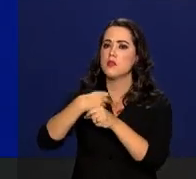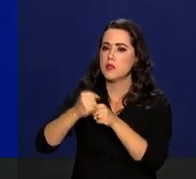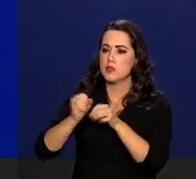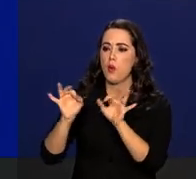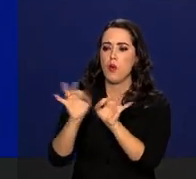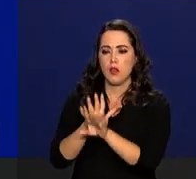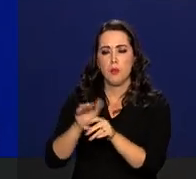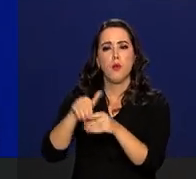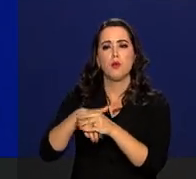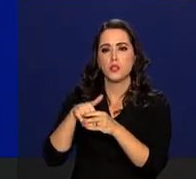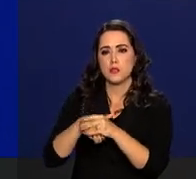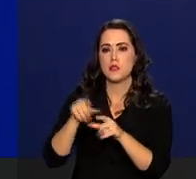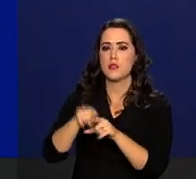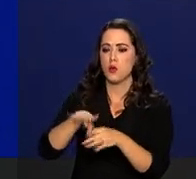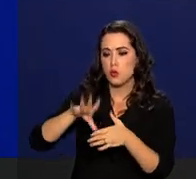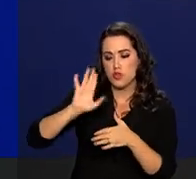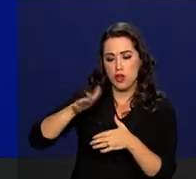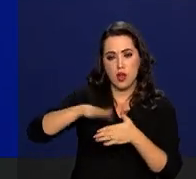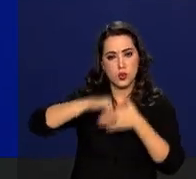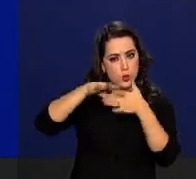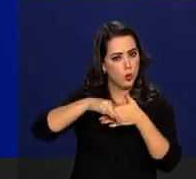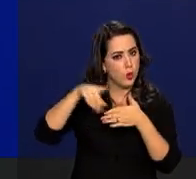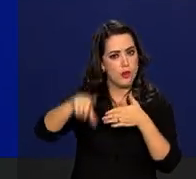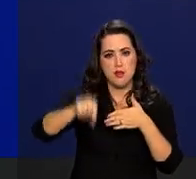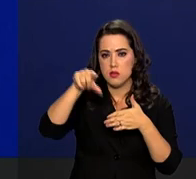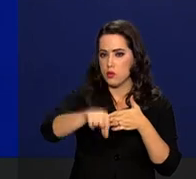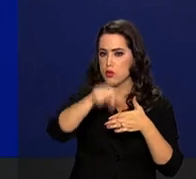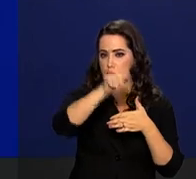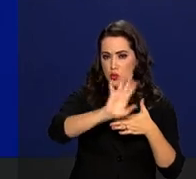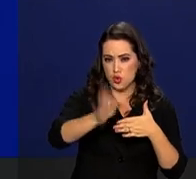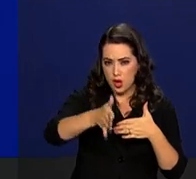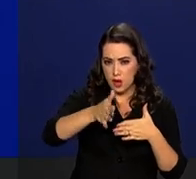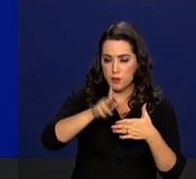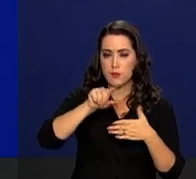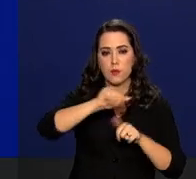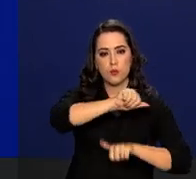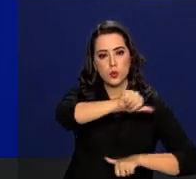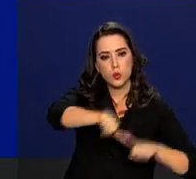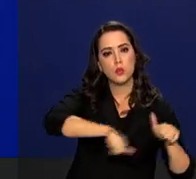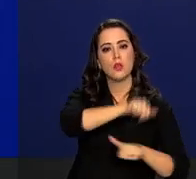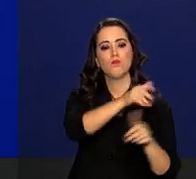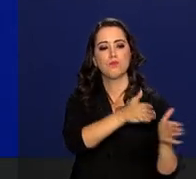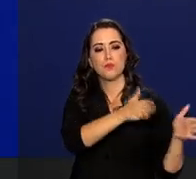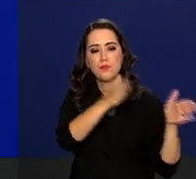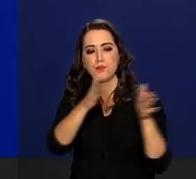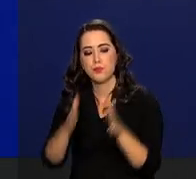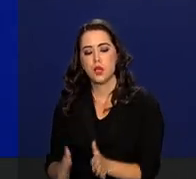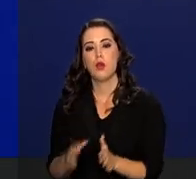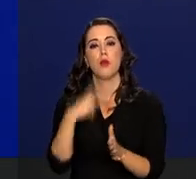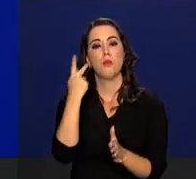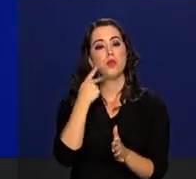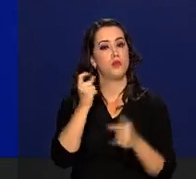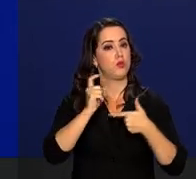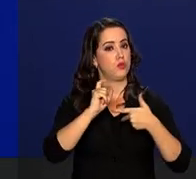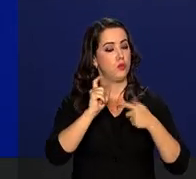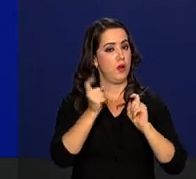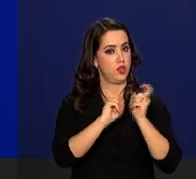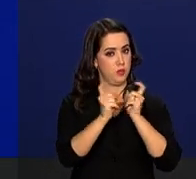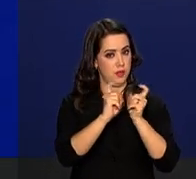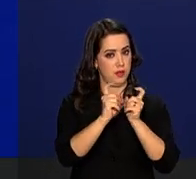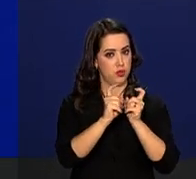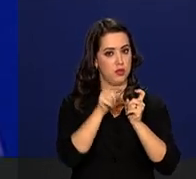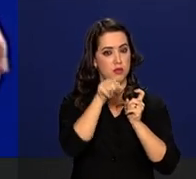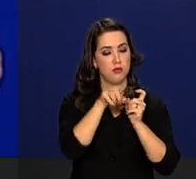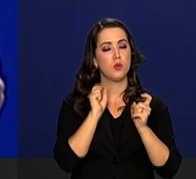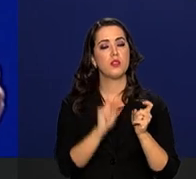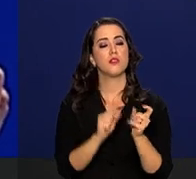presidente, se elege governadores, agentes públicos em geral, você passa para um outro momento, que é o momento político-administrativo,